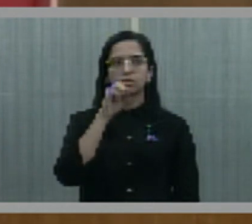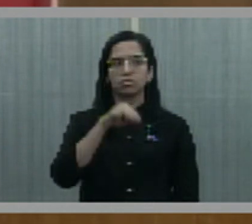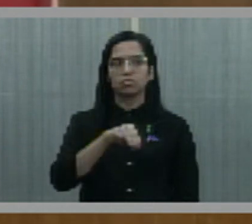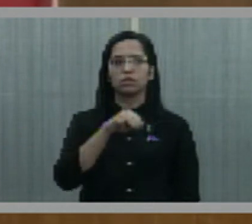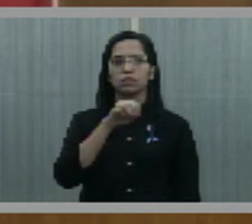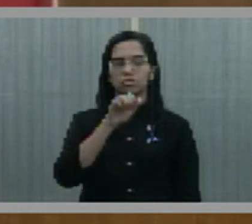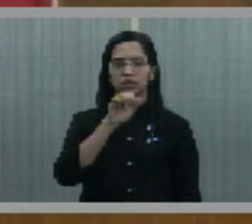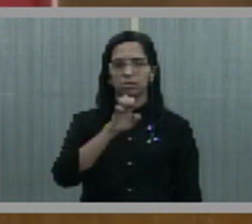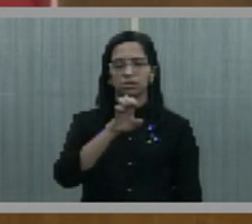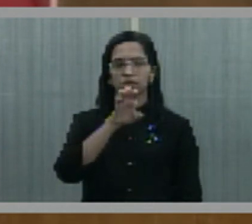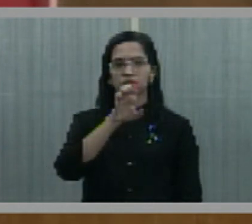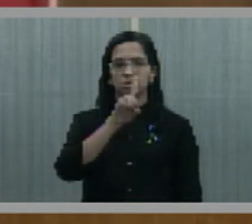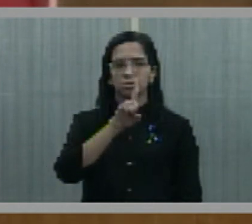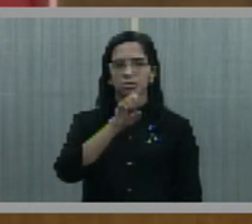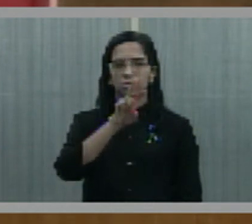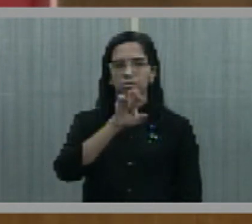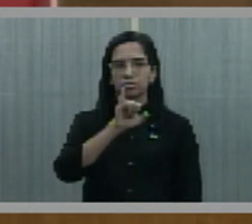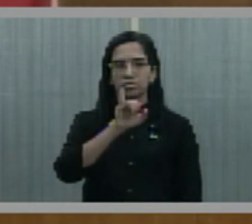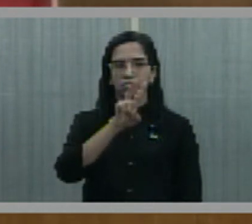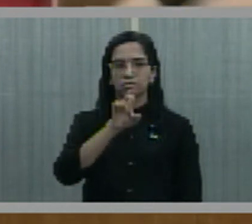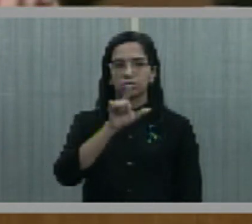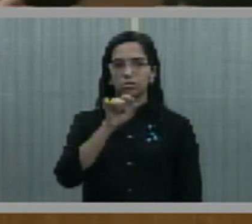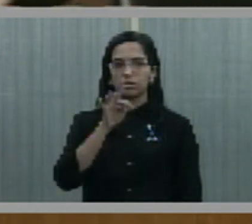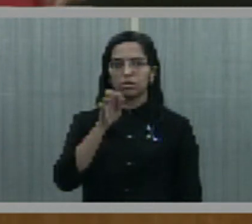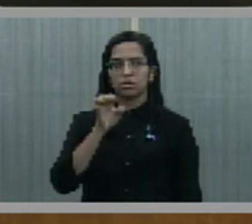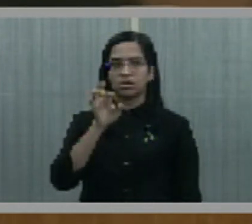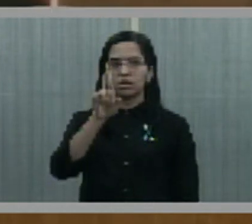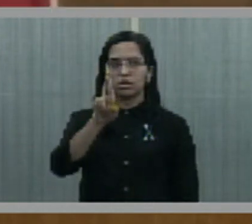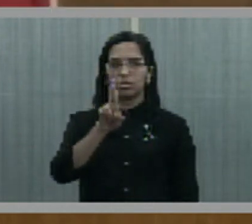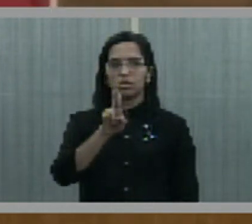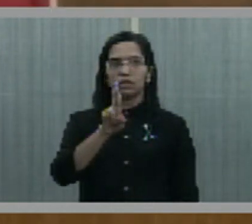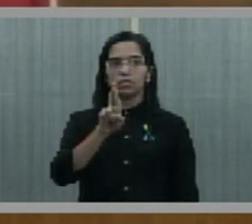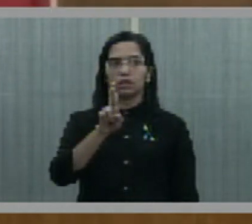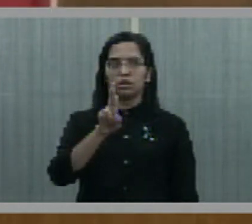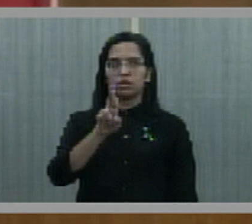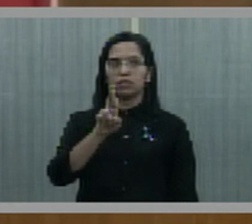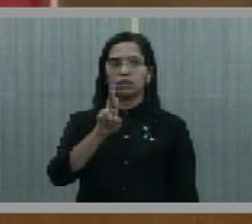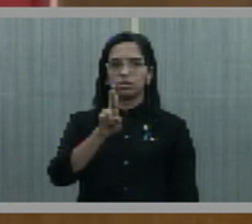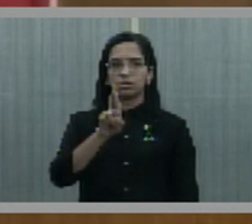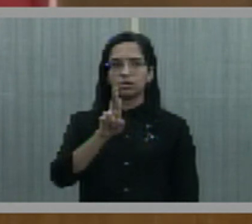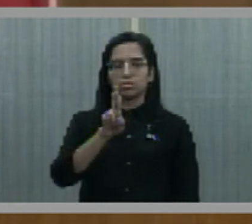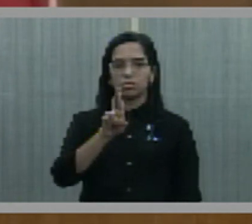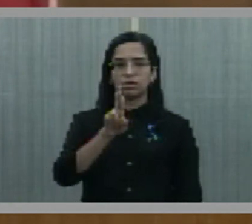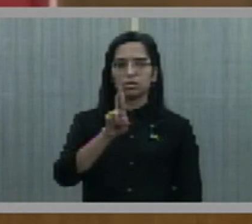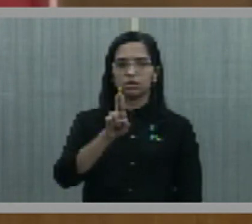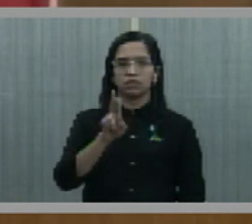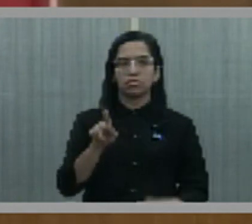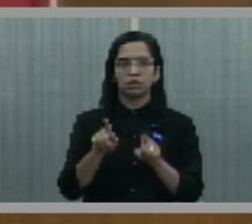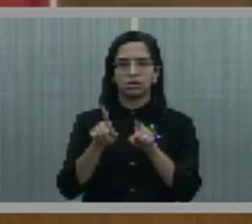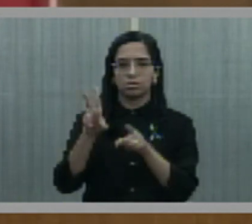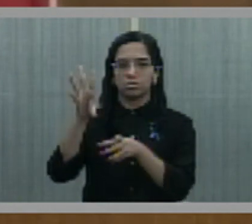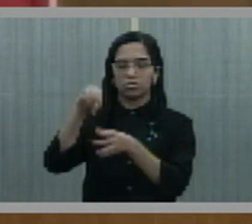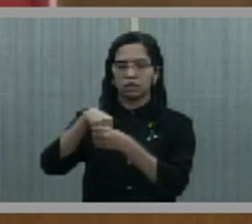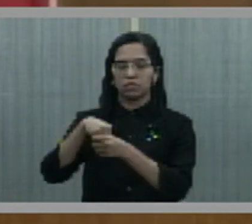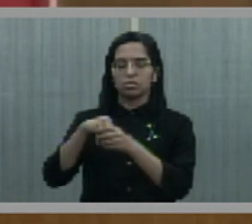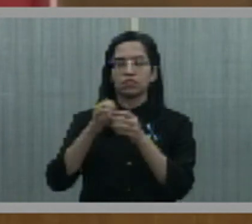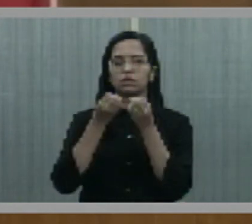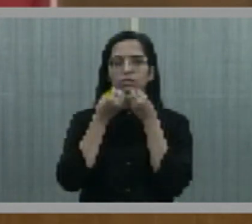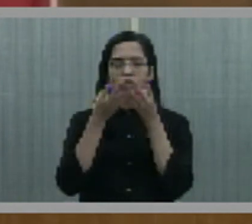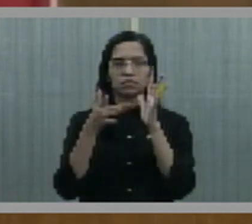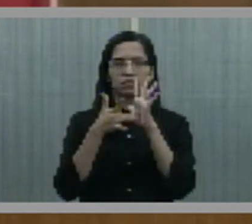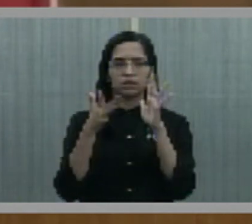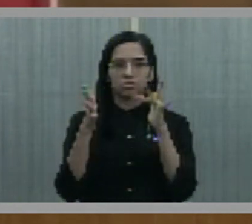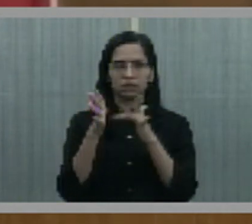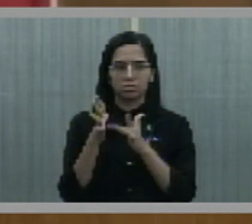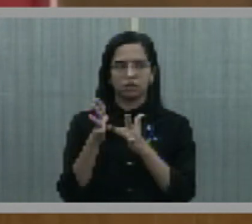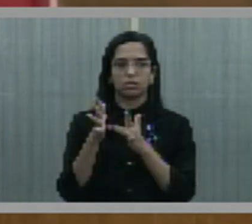Dom Edvalter Andrade, bispo de Floriano, e Dom Marcos Antônio Tavone, bispo de Bom Jesus do Gugueia, honraria